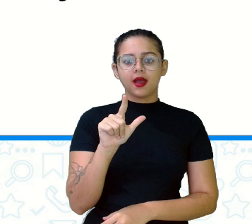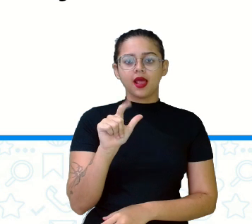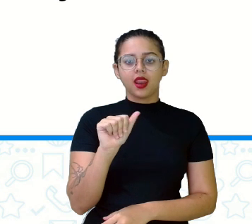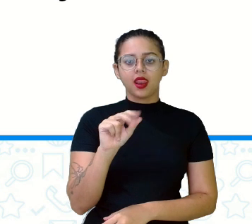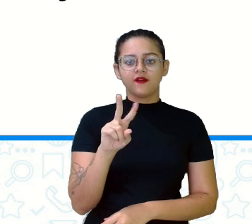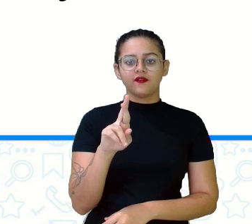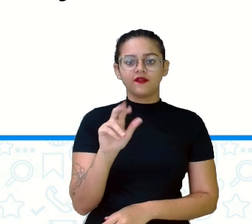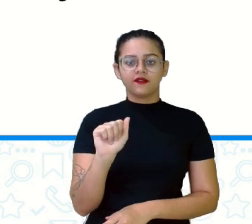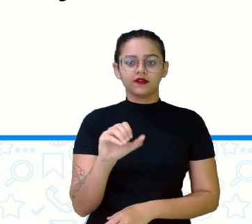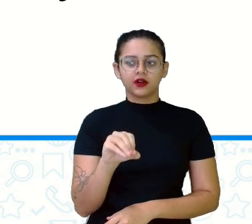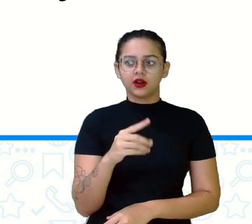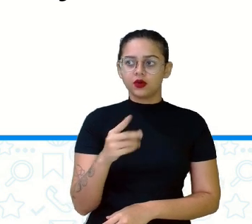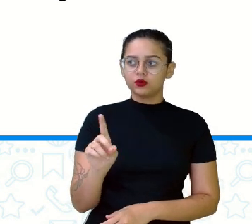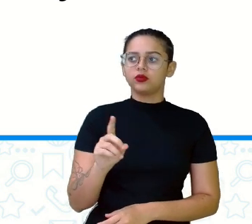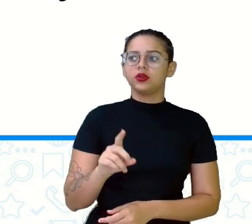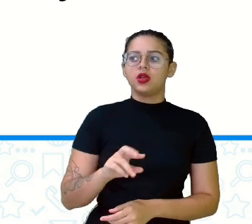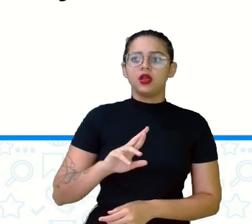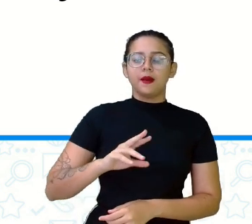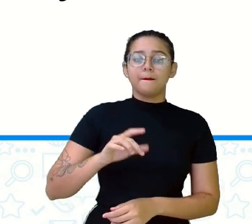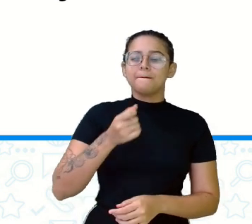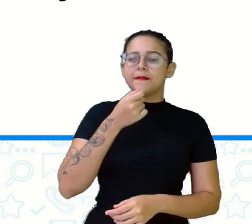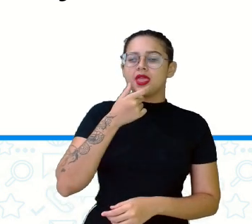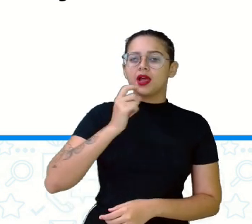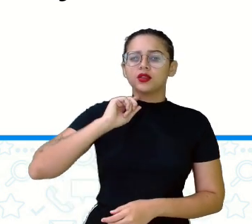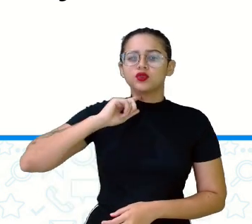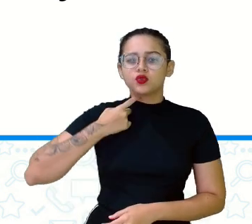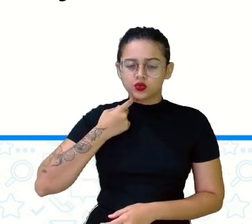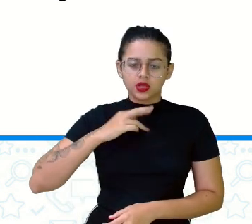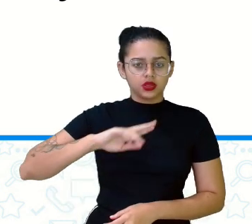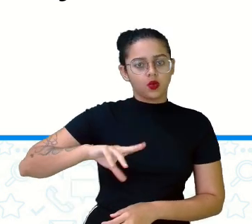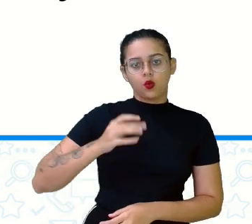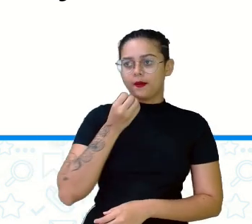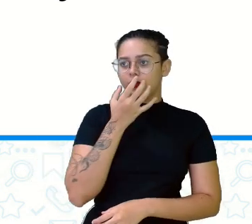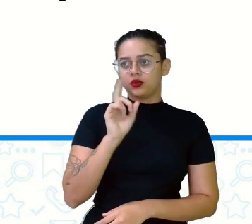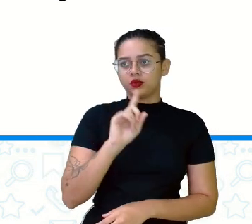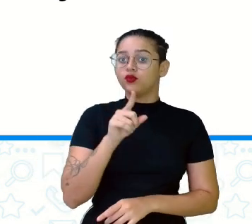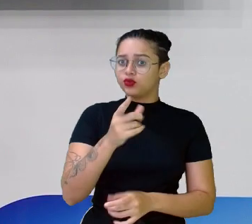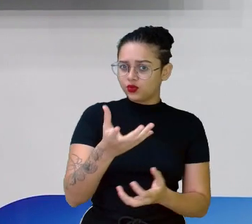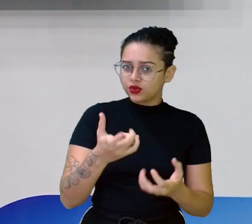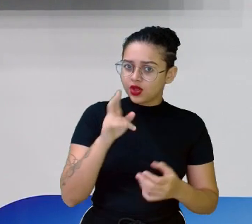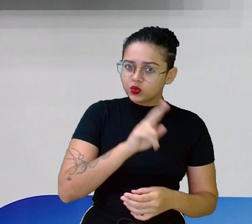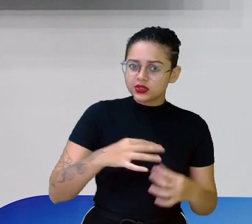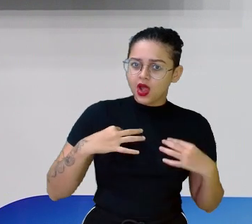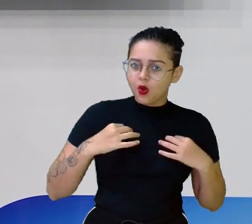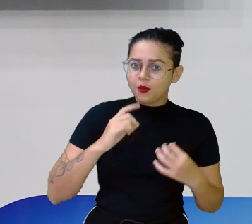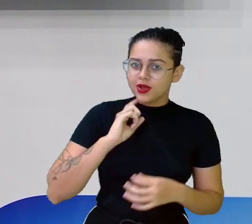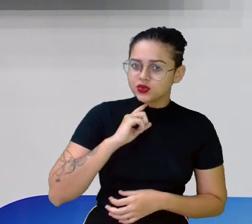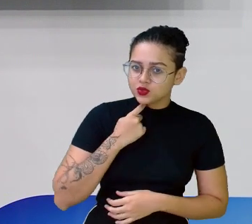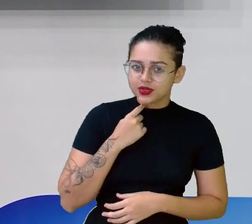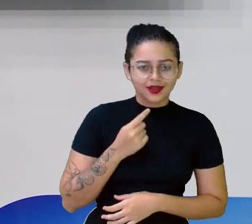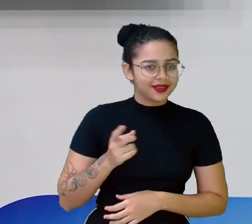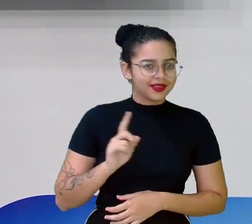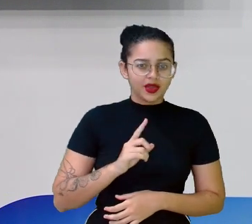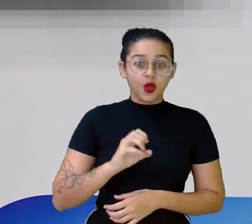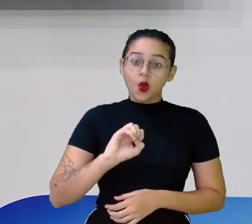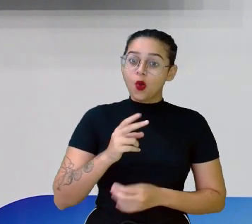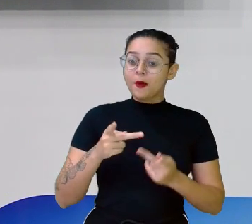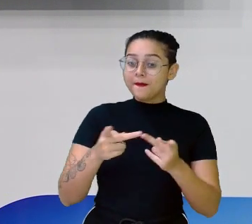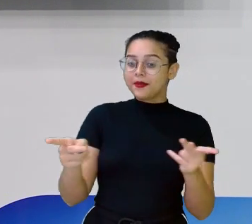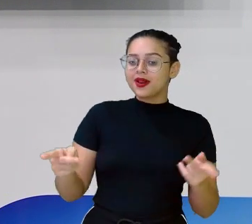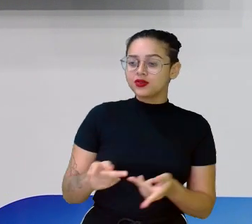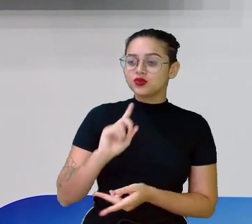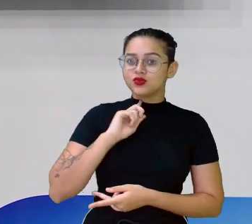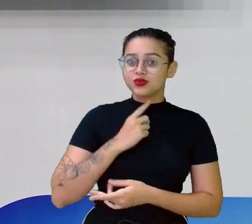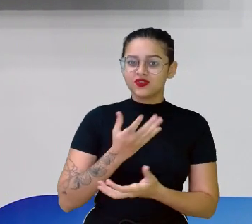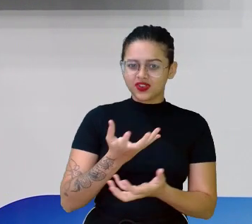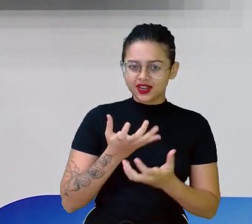sujas. Nada sujo é bacana, tá, gente? Você não vai querer usar uma roupa suja, vai? Você não vai querer pegar um prato sujo para comer